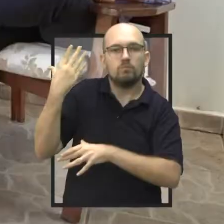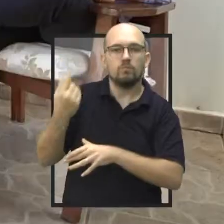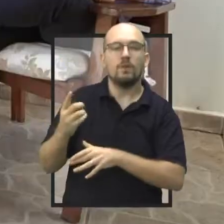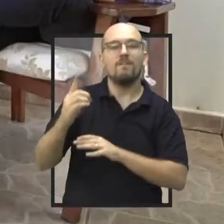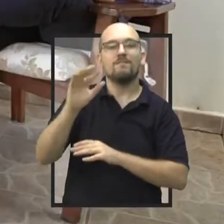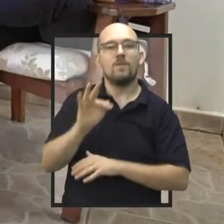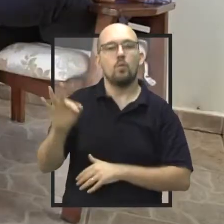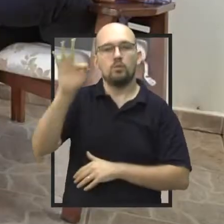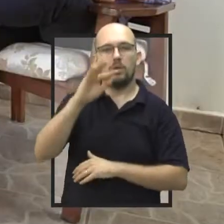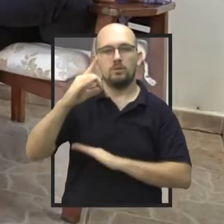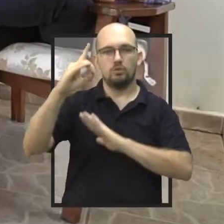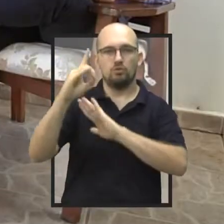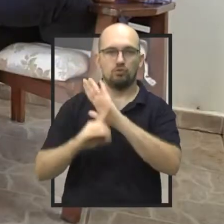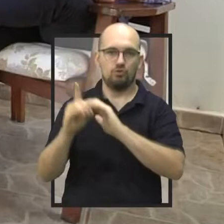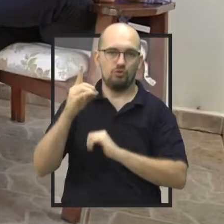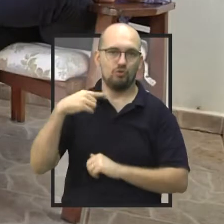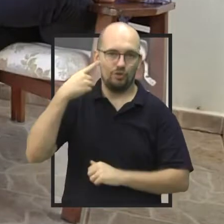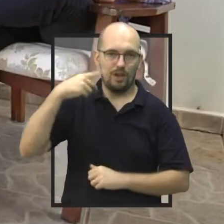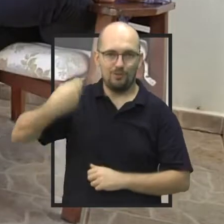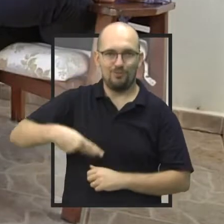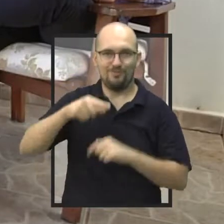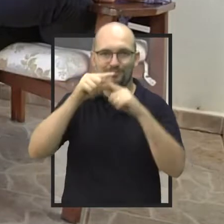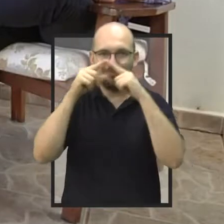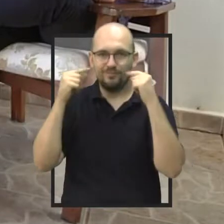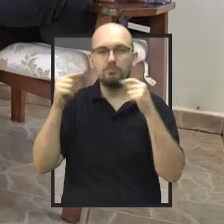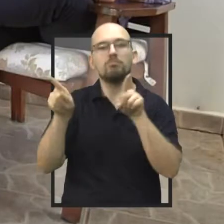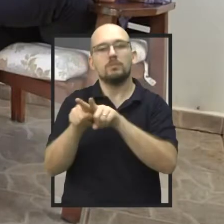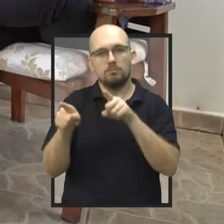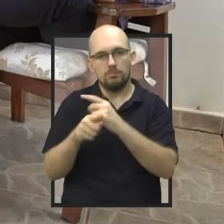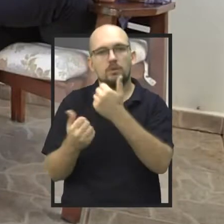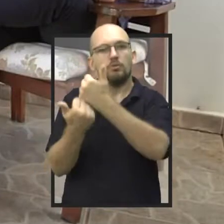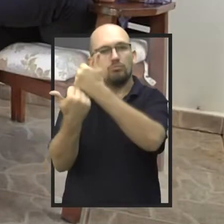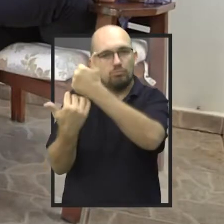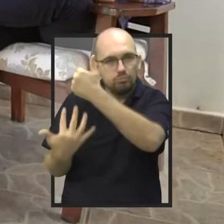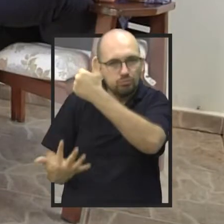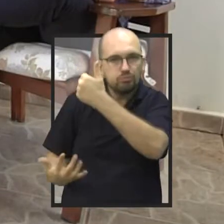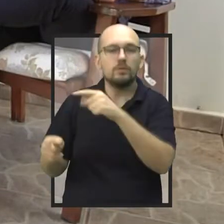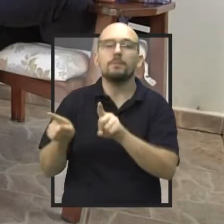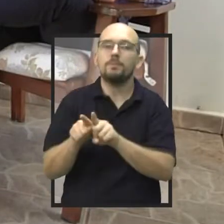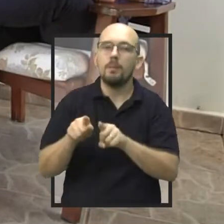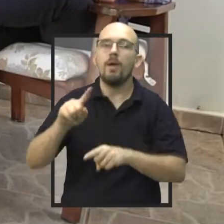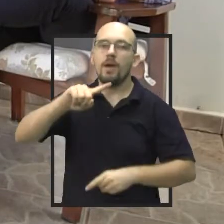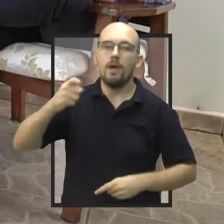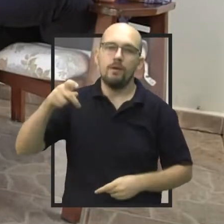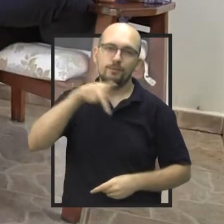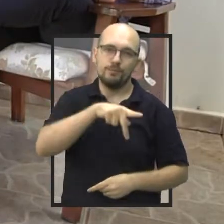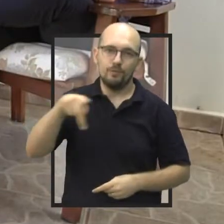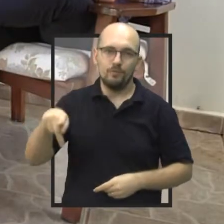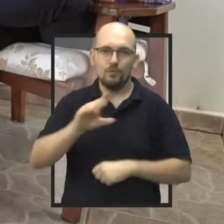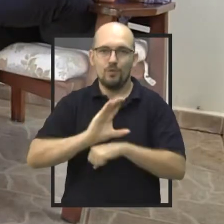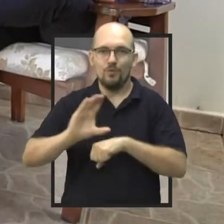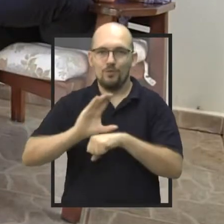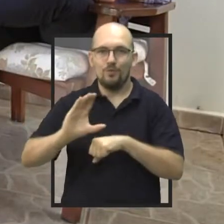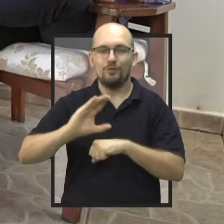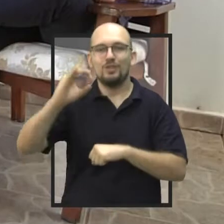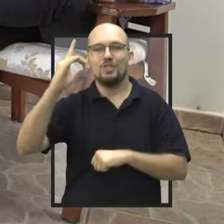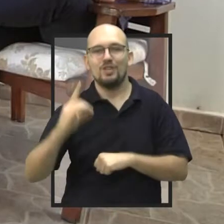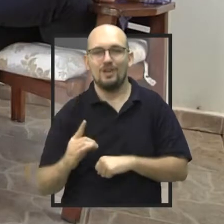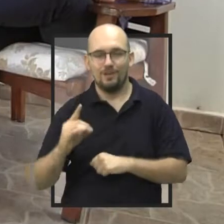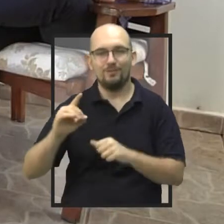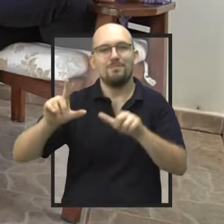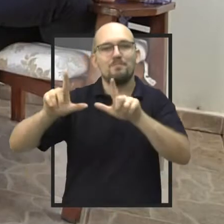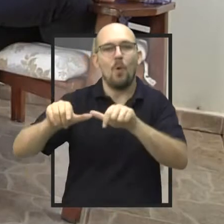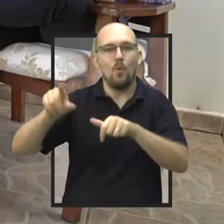Direito aqui de Jaú, onde também ocupou cargo na diretoria, e por ter lecionado no curso de Direito da ITE